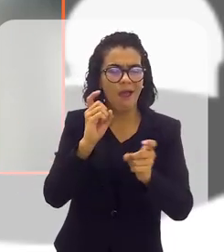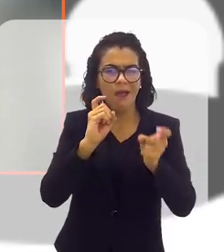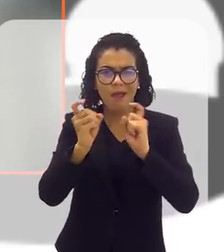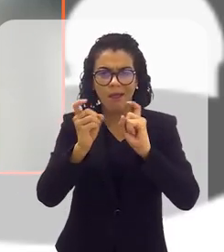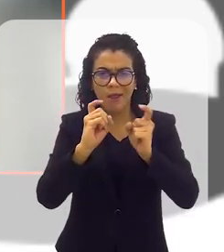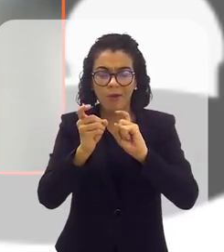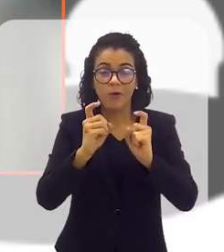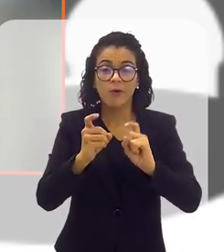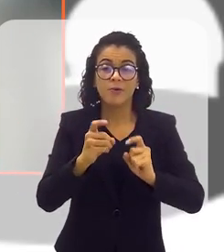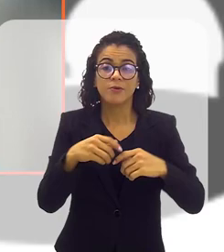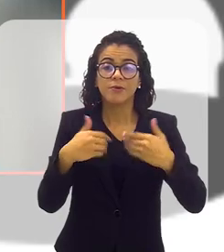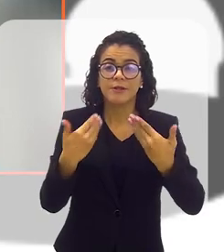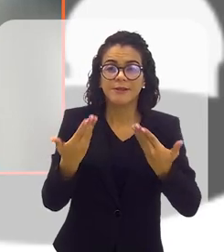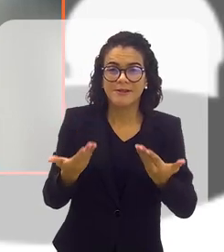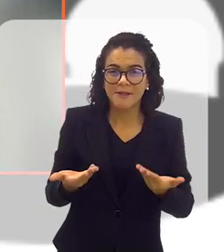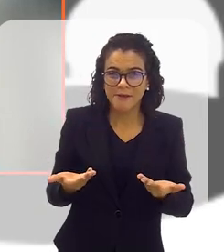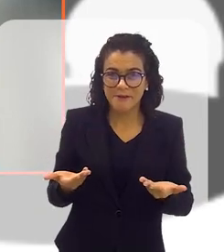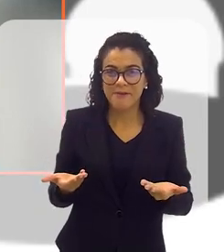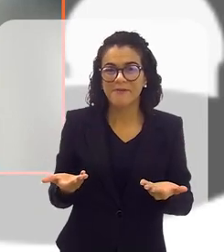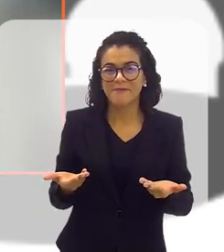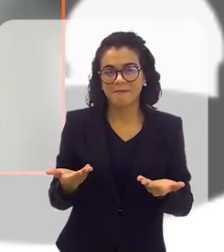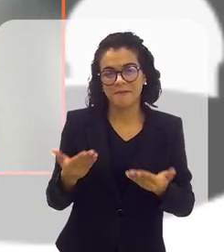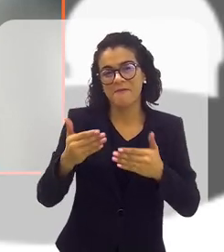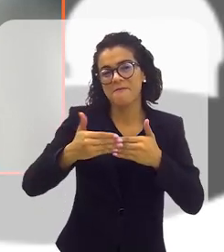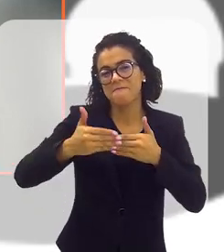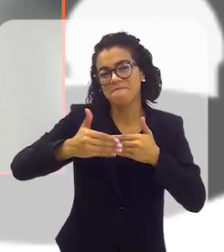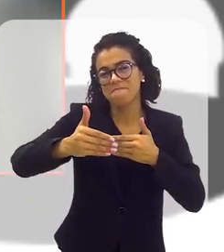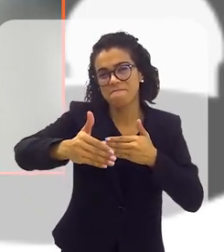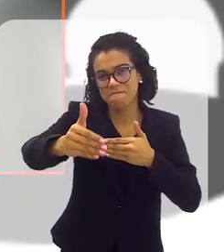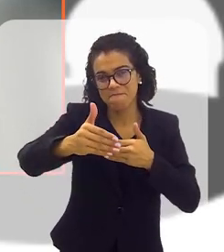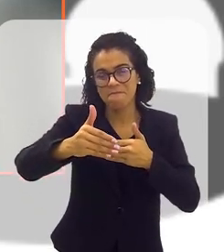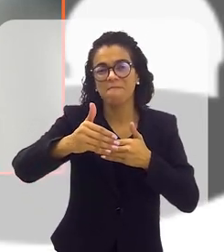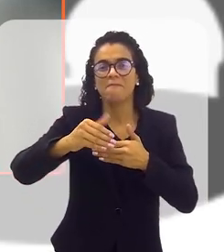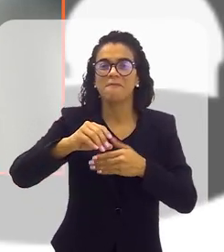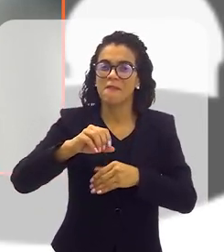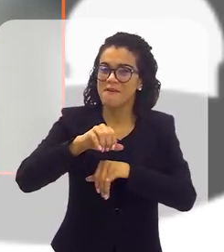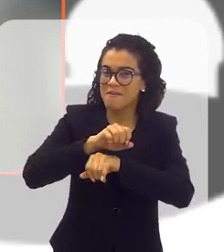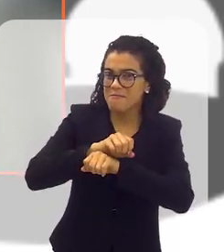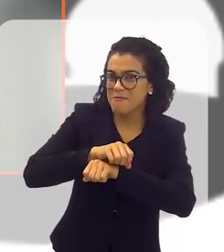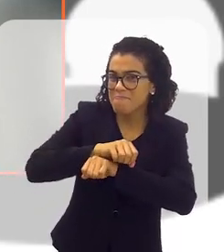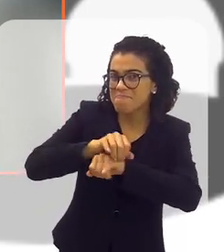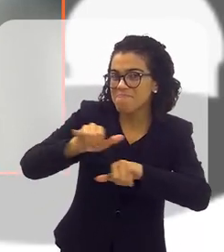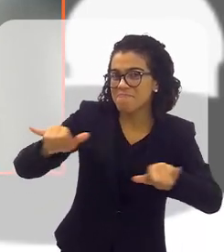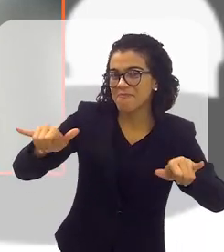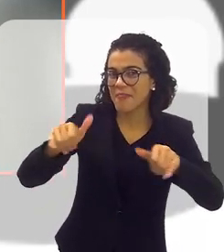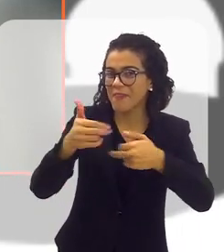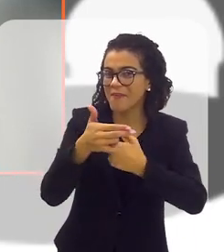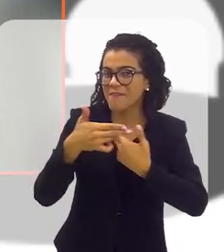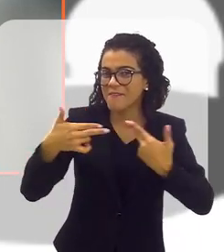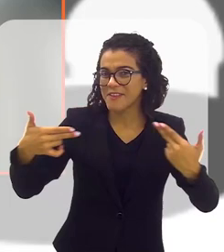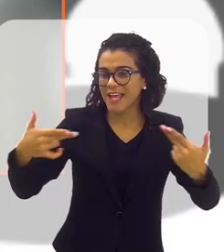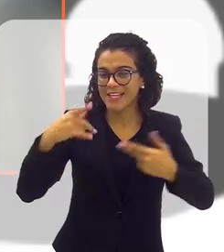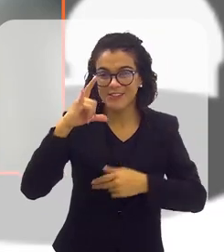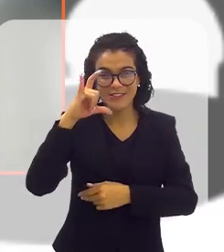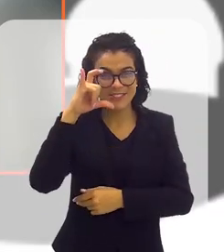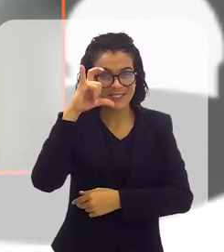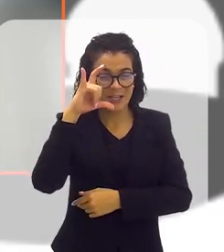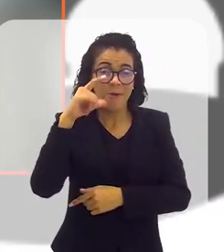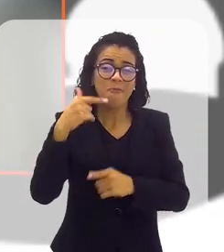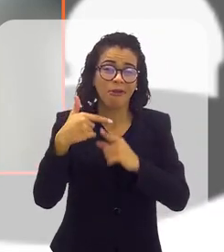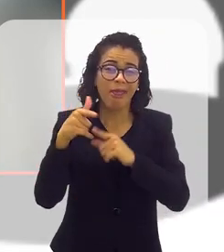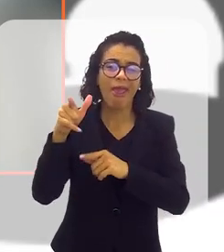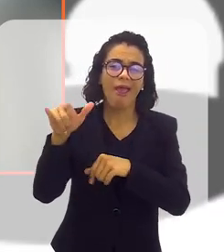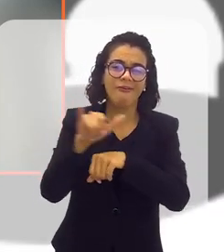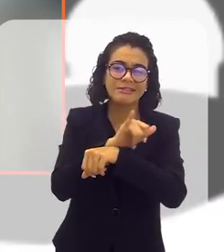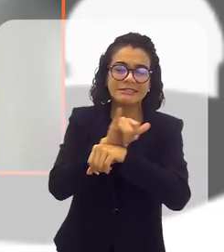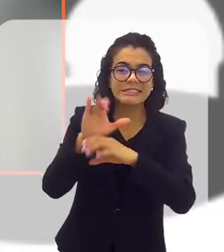nossos encontros, né? Então, em breve a gente vai contar aí novidades no nosso Instagram,